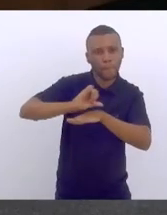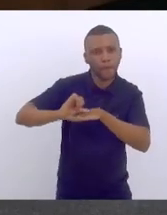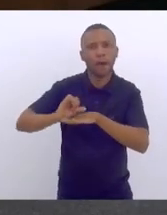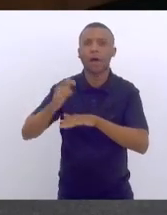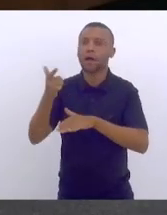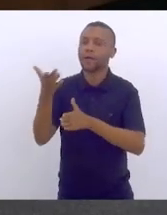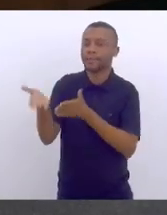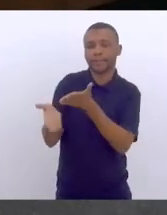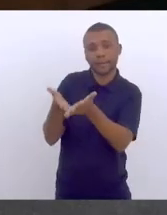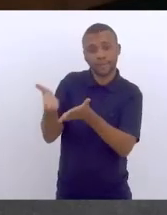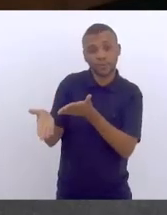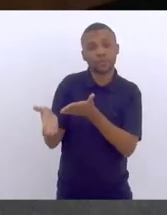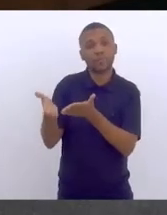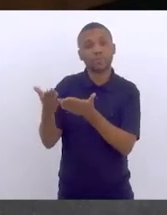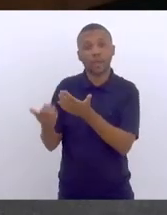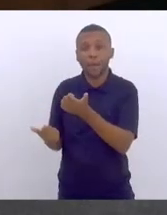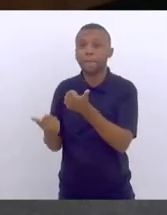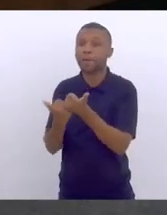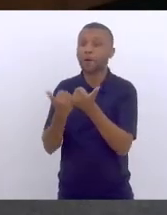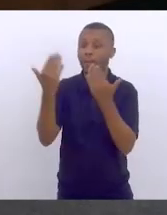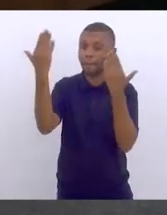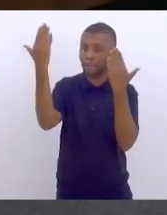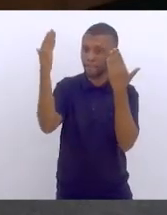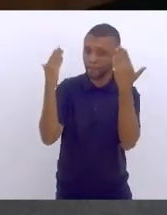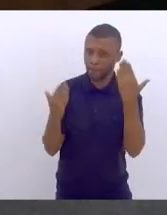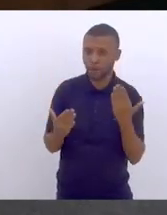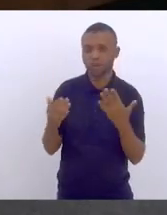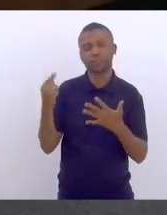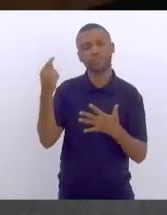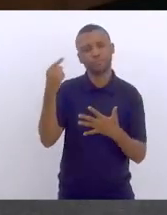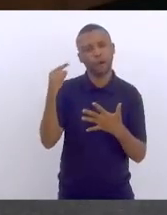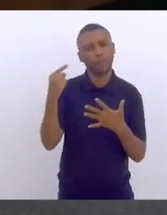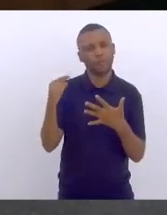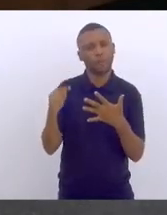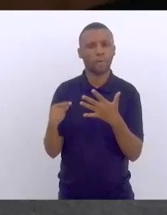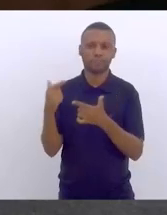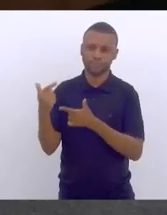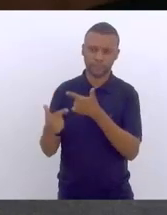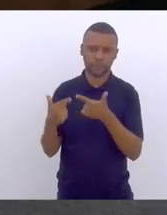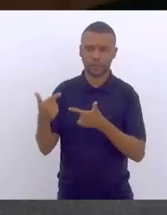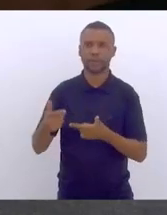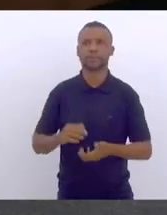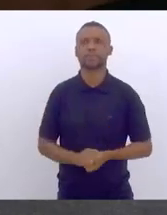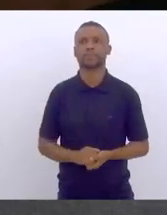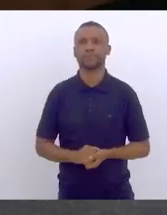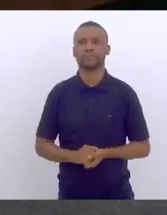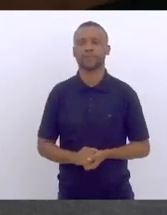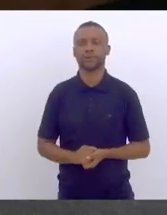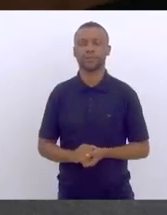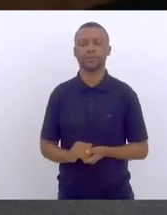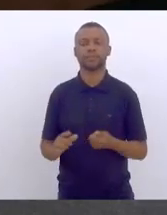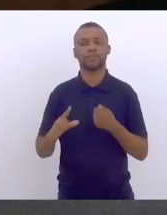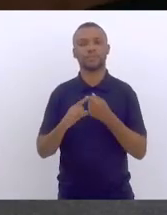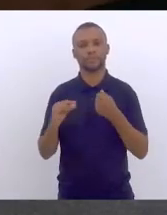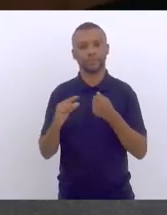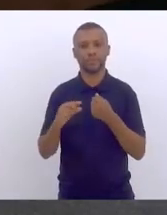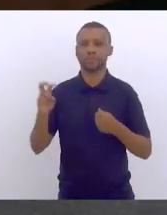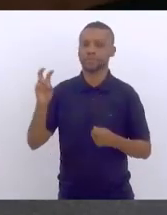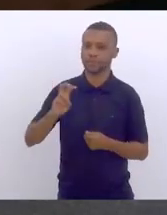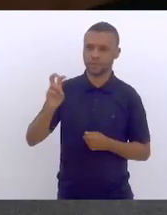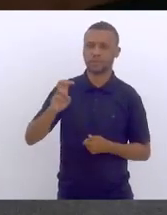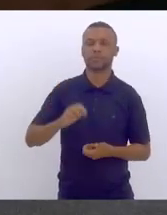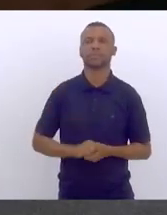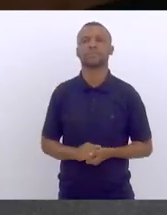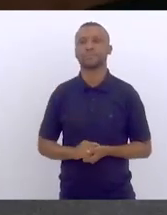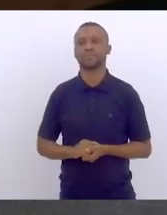e psicológica, F. Entre outras atividades. Artigo 5º. Artigo